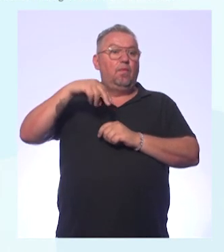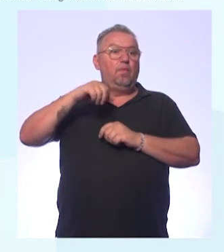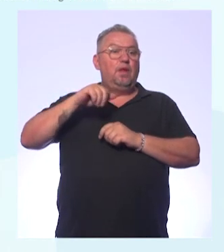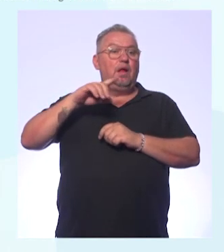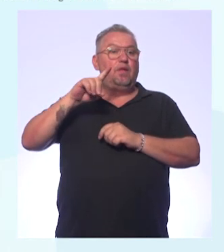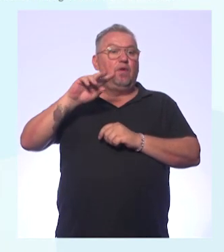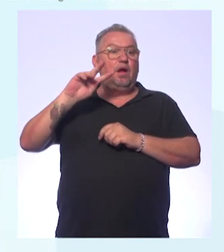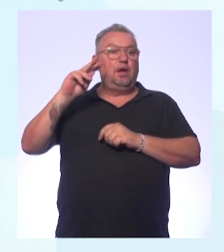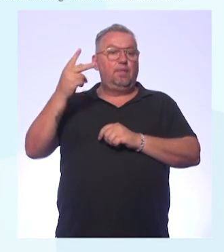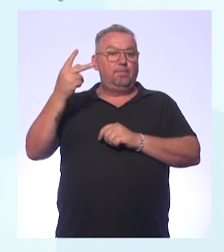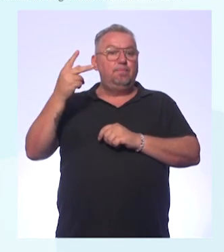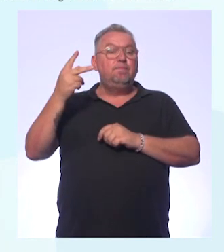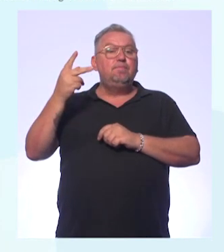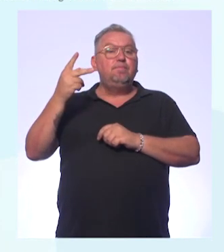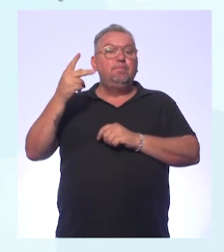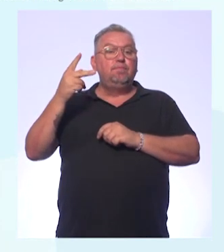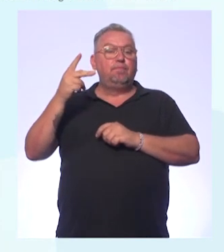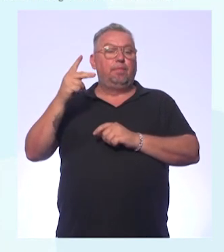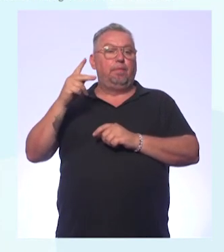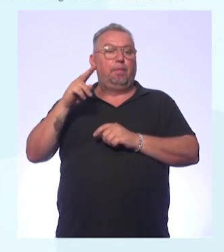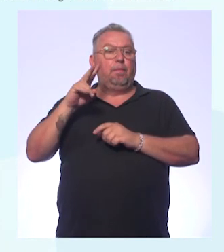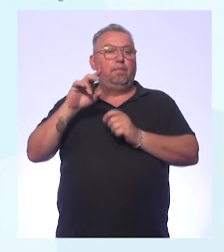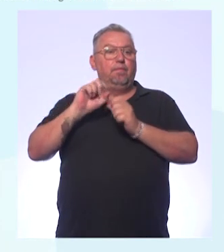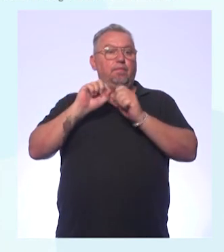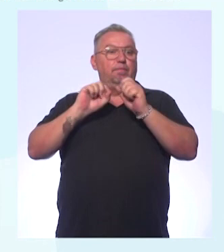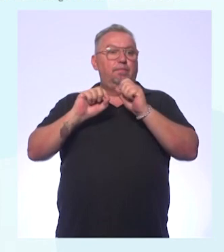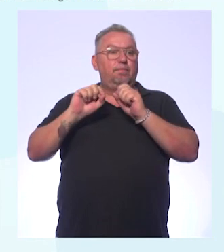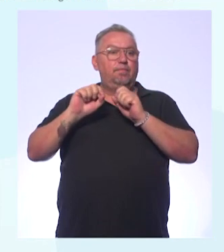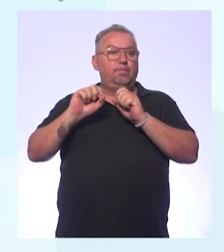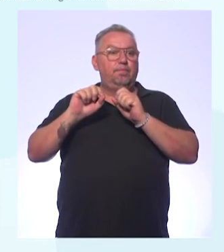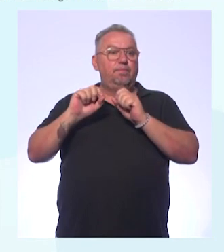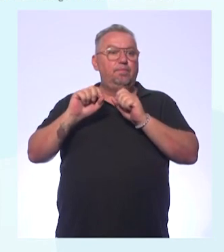NADH, ele vai passar